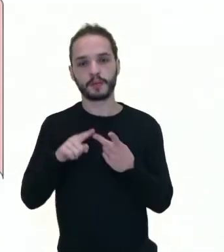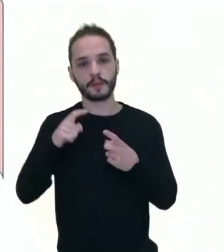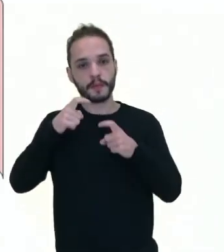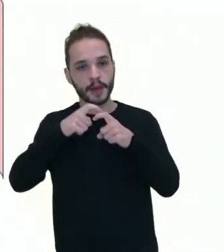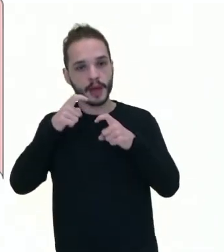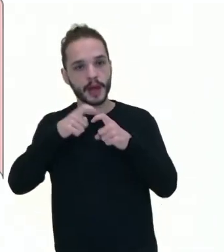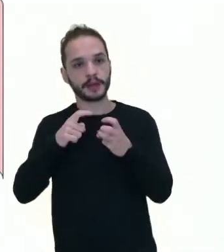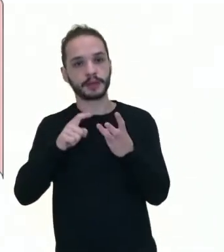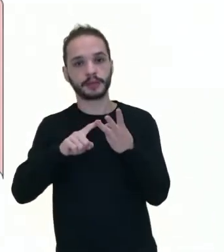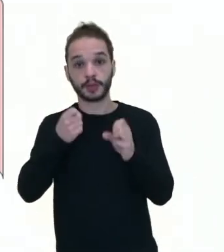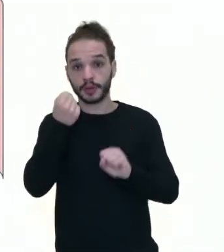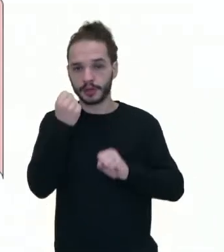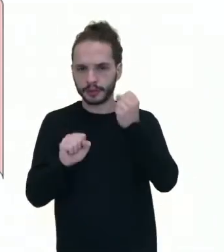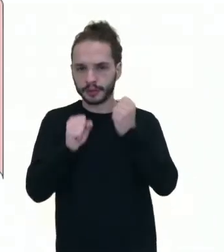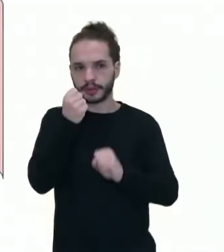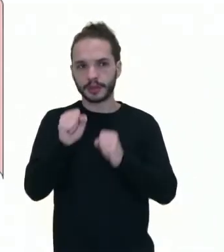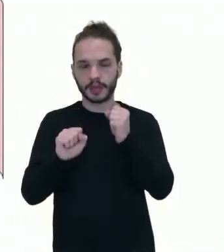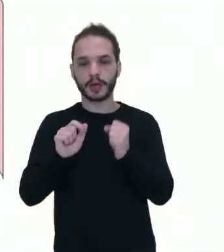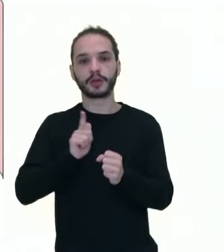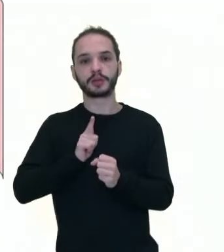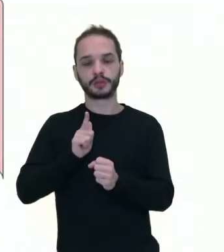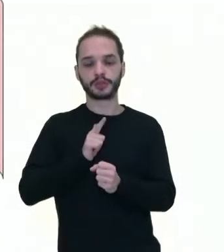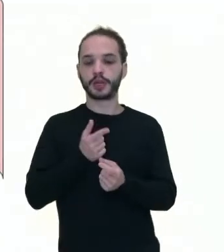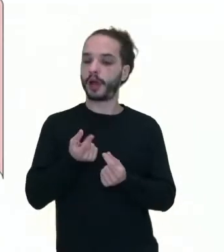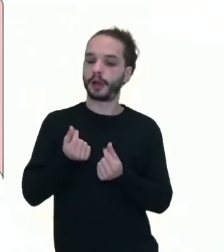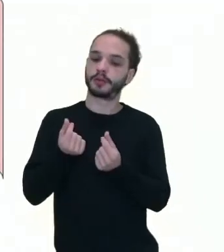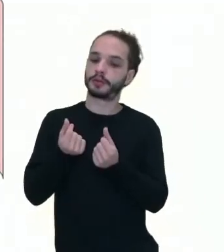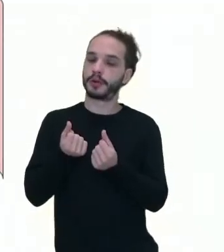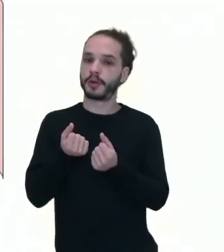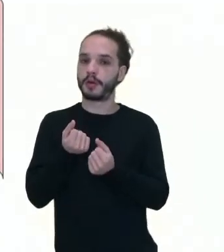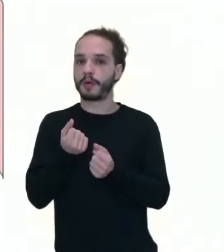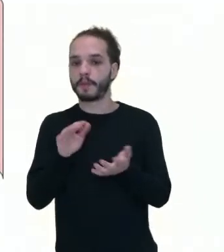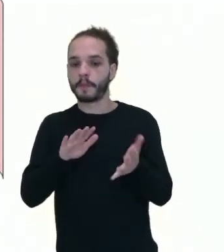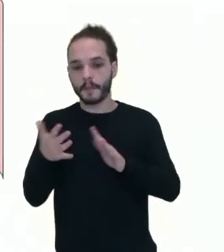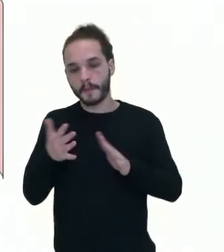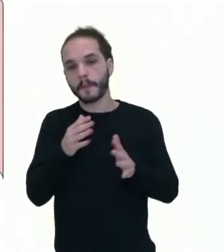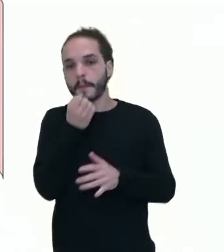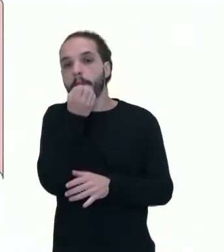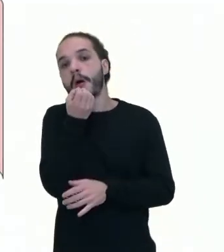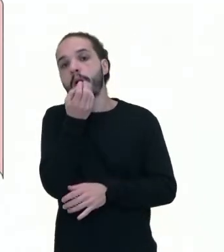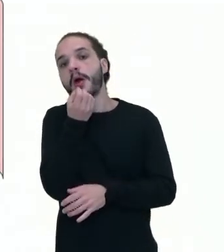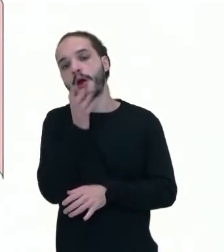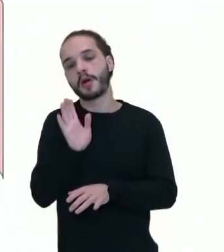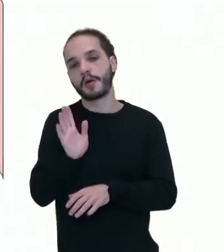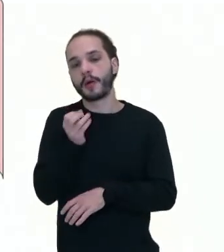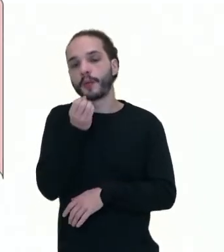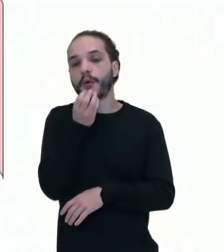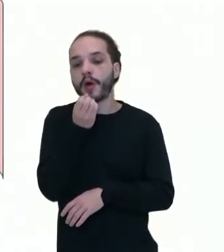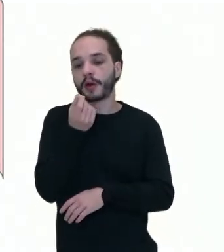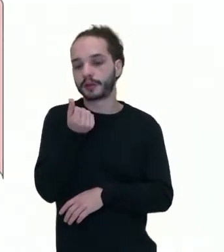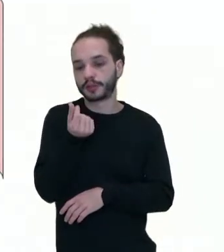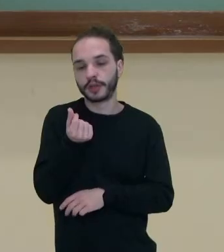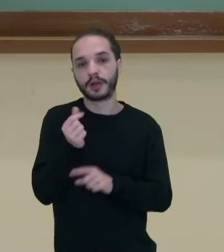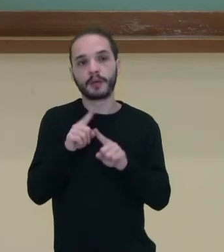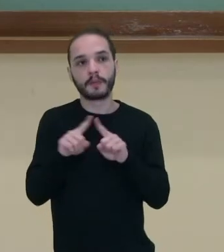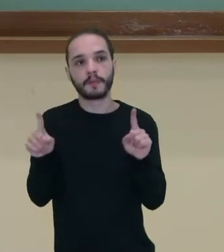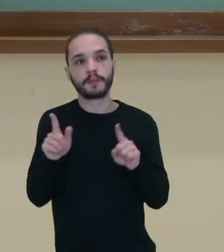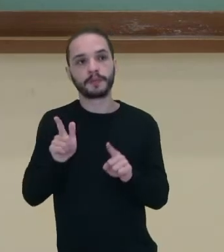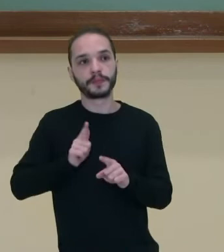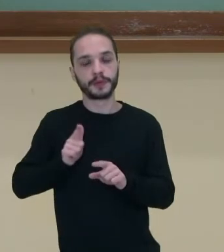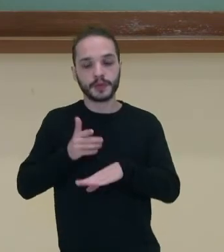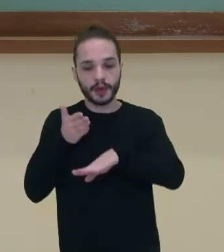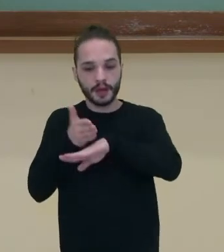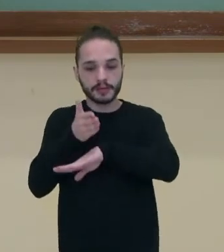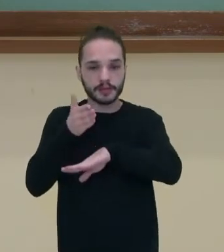médicos, os industriais, eles tinham uma condição financeira razoável, certo? E eles também tinham, né, acesso